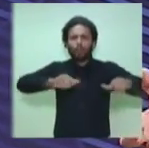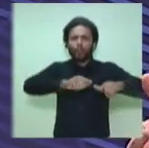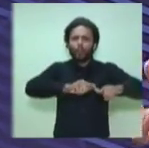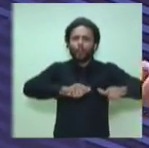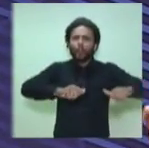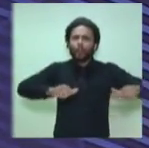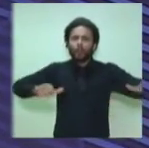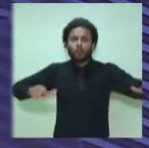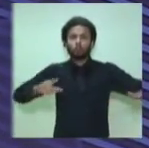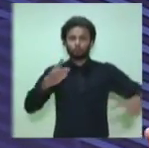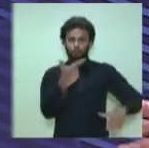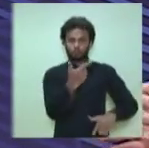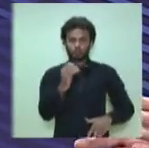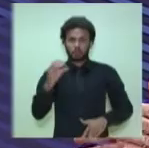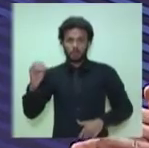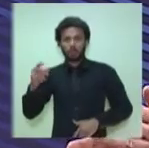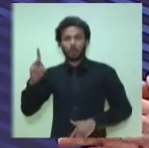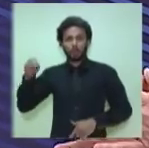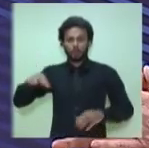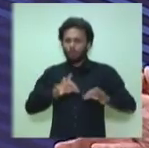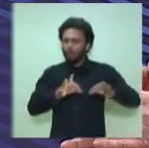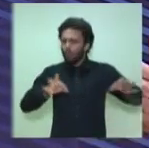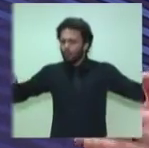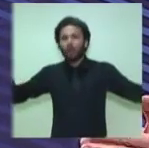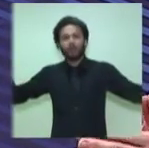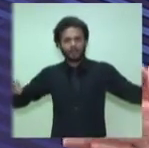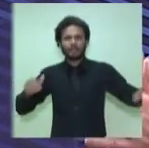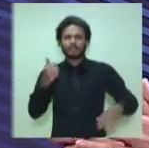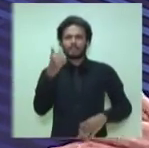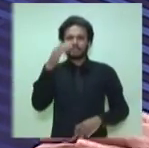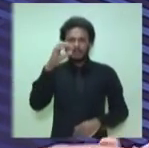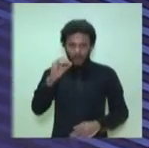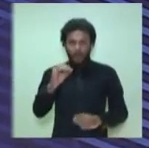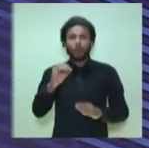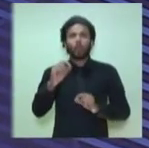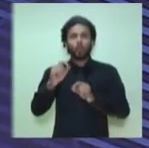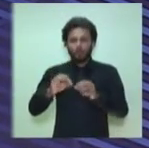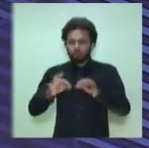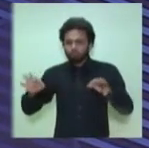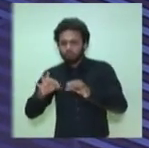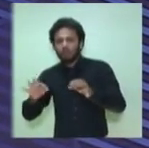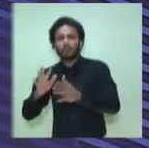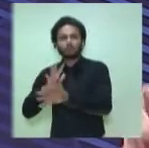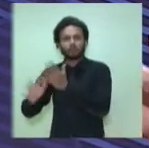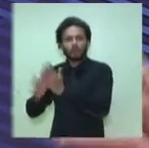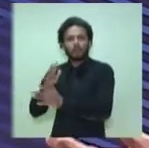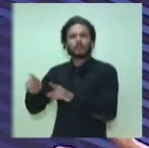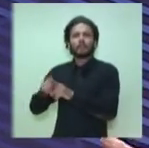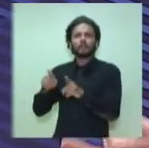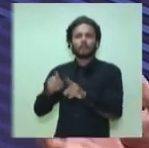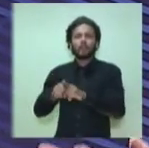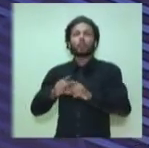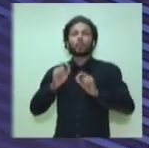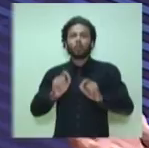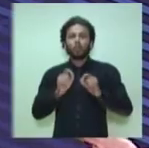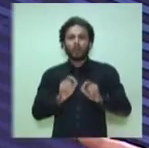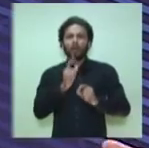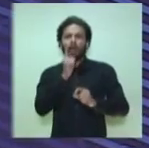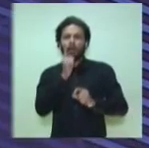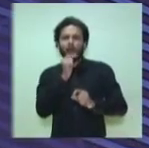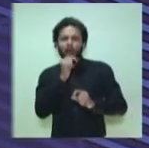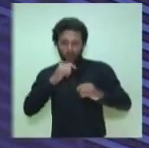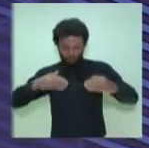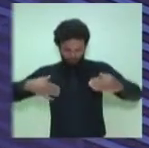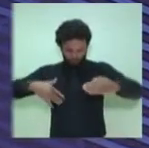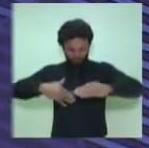de maneira correta. 10 centímetros no centro, 8 nos caimentos, com drenagem, com sarjeta, com meio